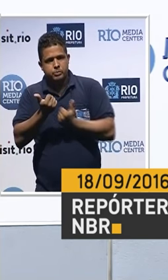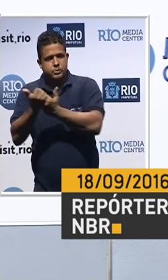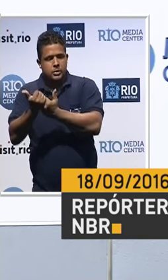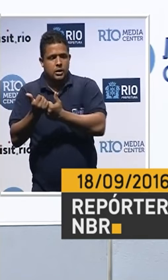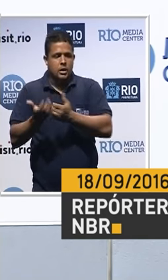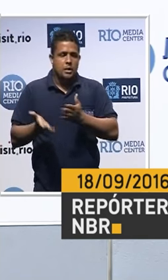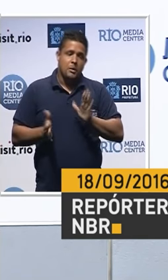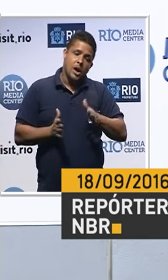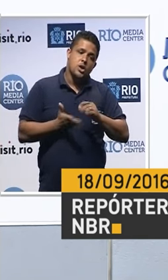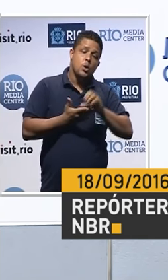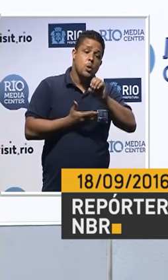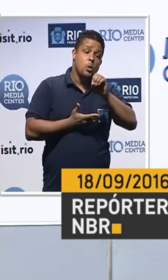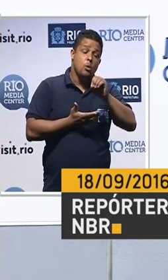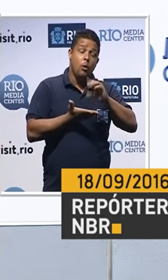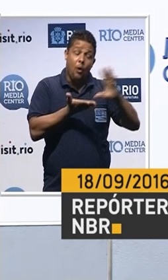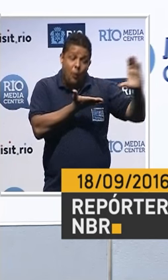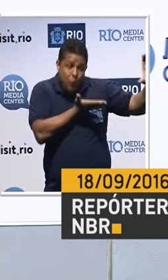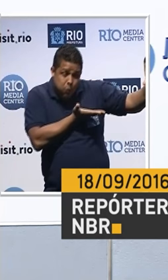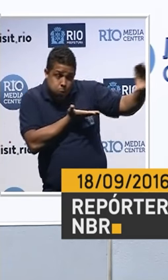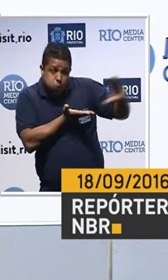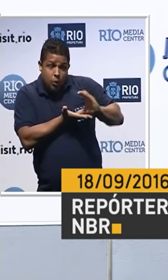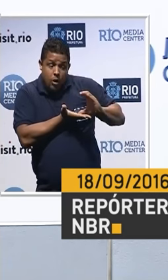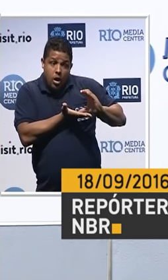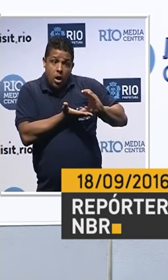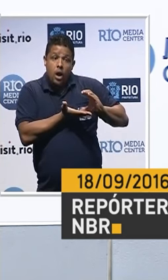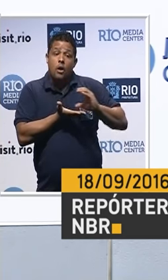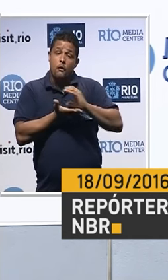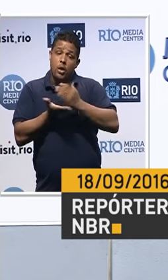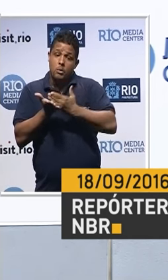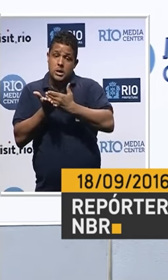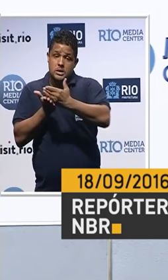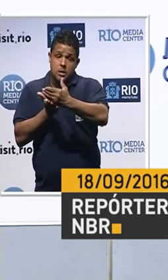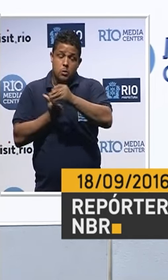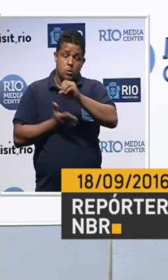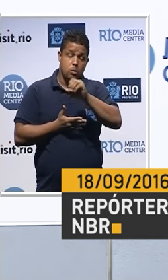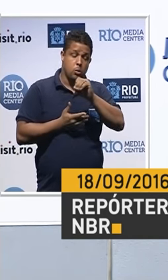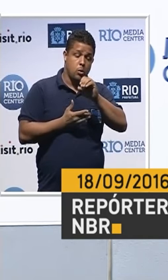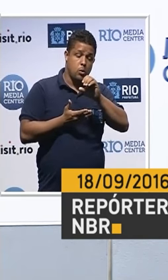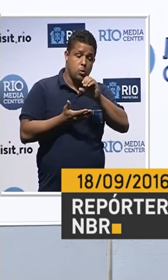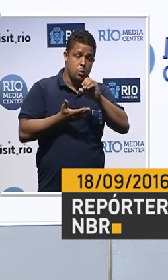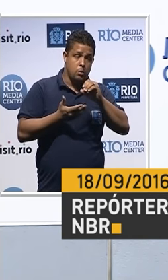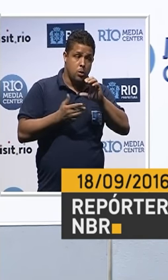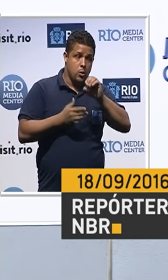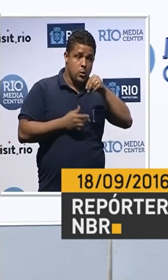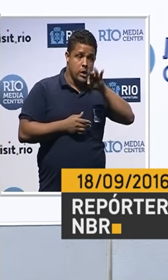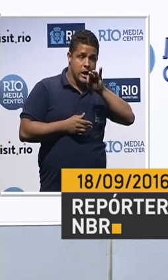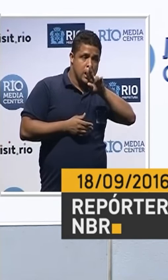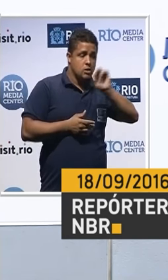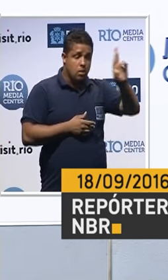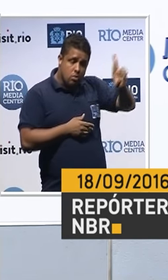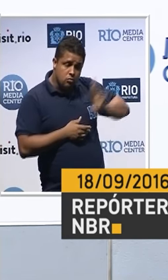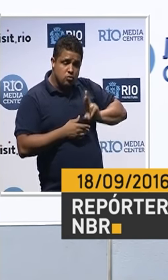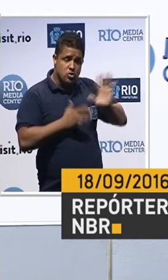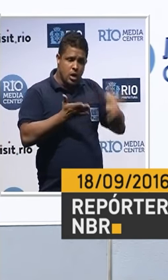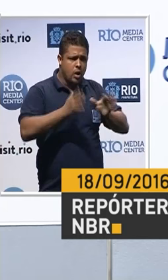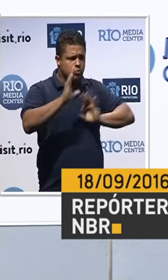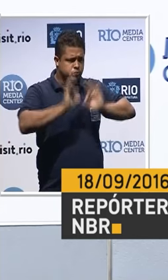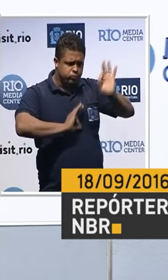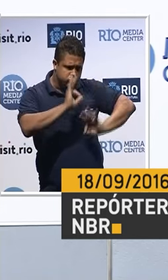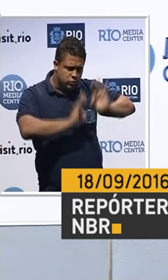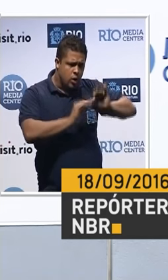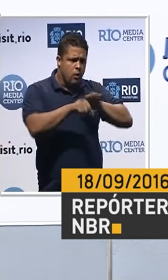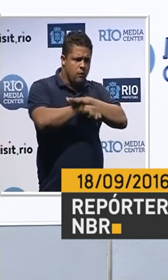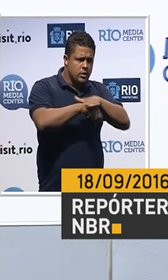Evidentemente que o orçamento agora vai ao Congresso Nacional, que é quem dá a última palavra, e nós trabalharemos, dialogaremos com o